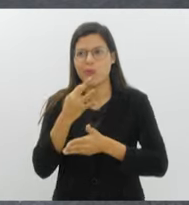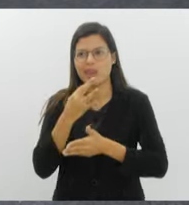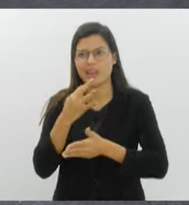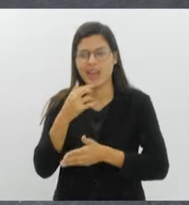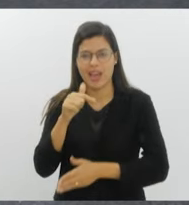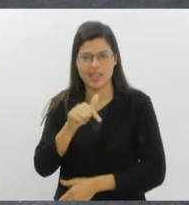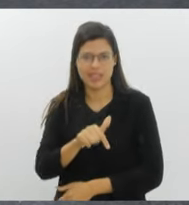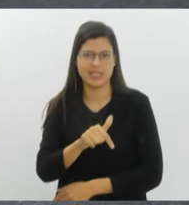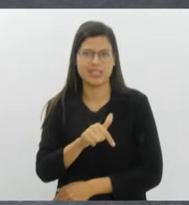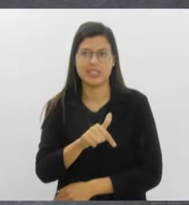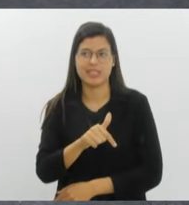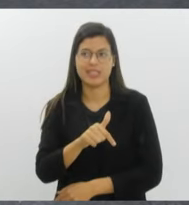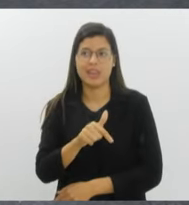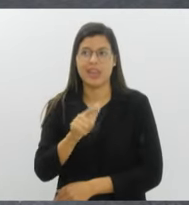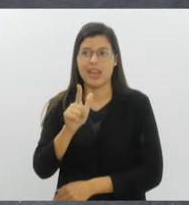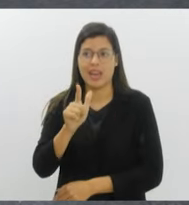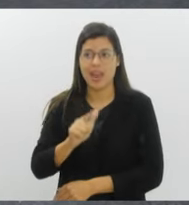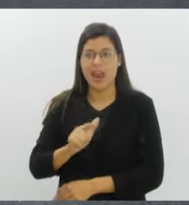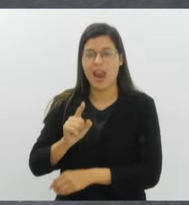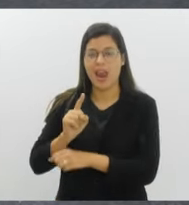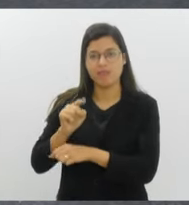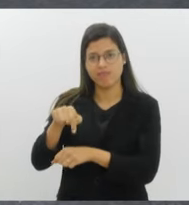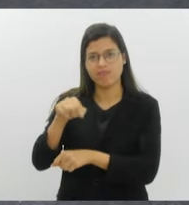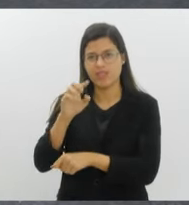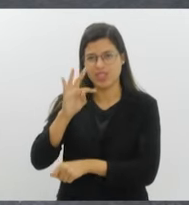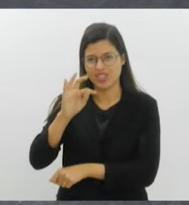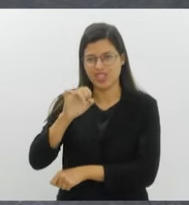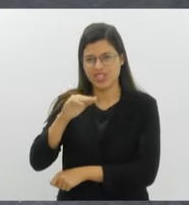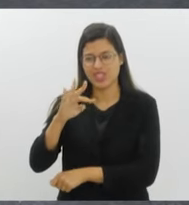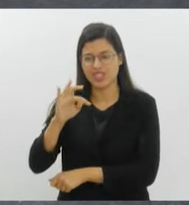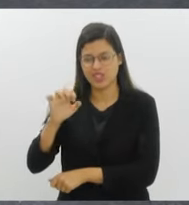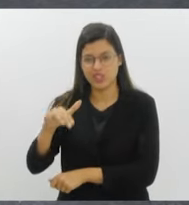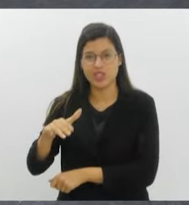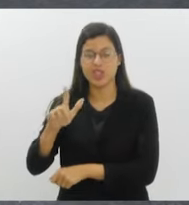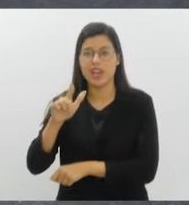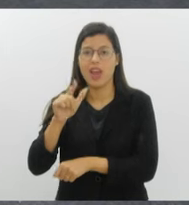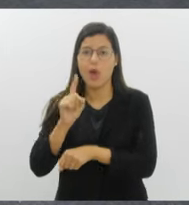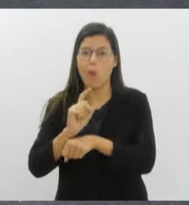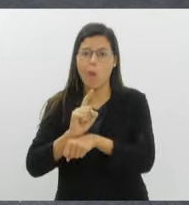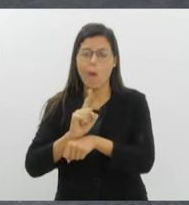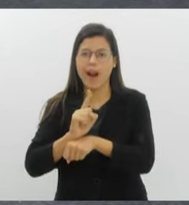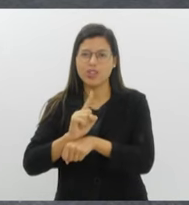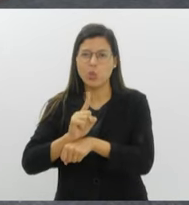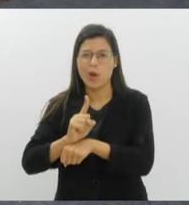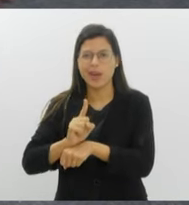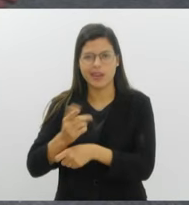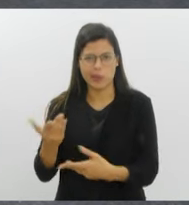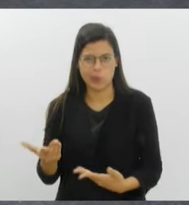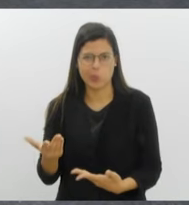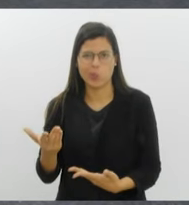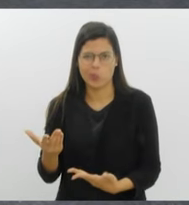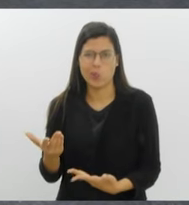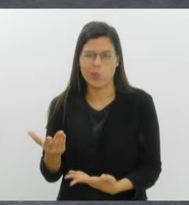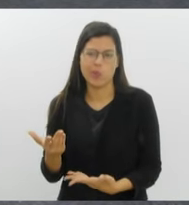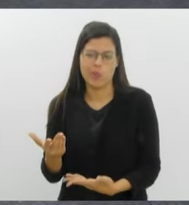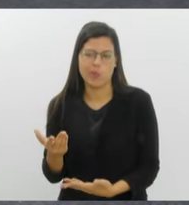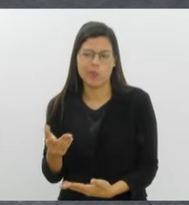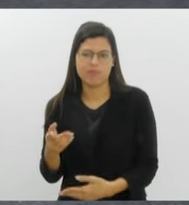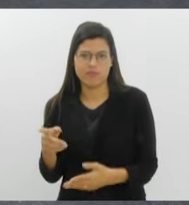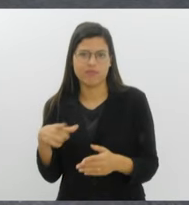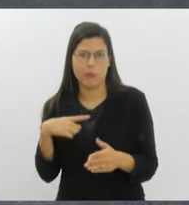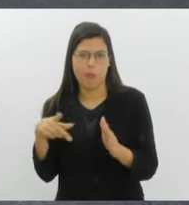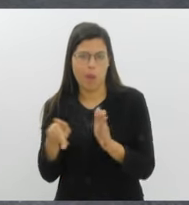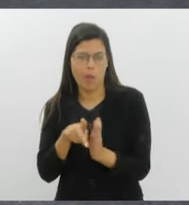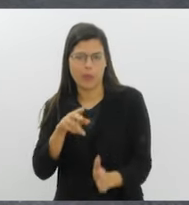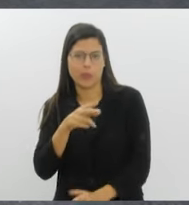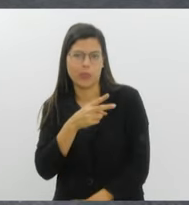Ritintim é um cachorrinho de um soldado. Nada mais, nada menos do que a gente viu aqui. O cachorrinho do